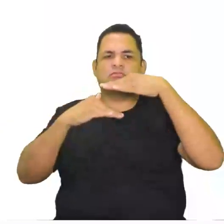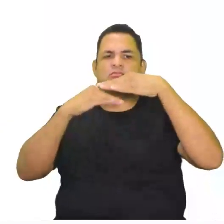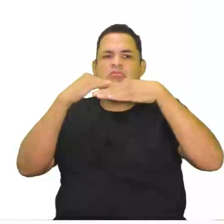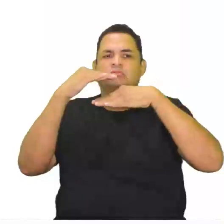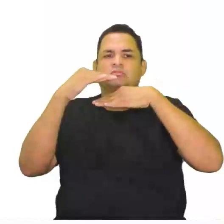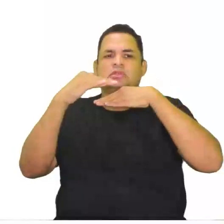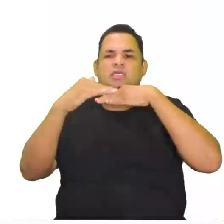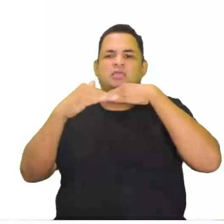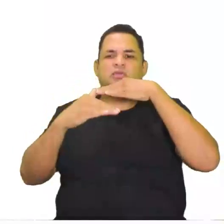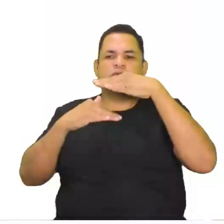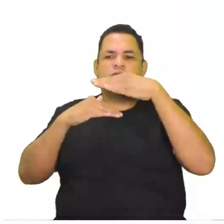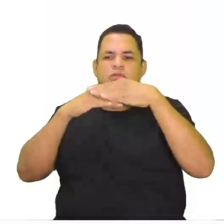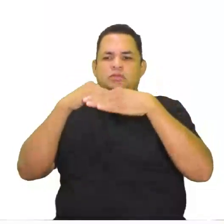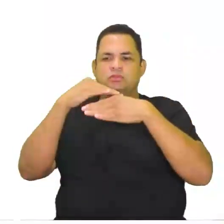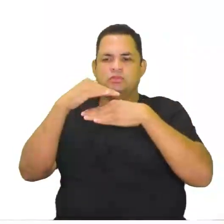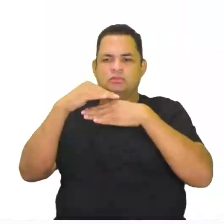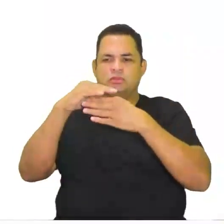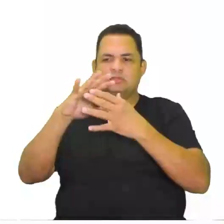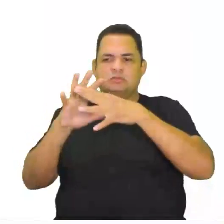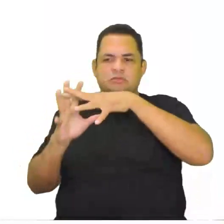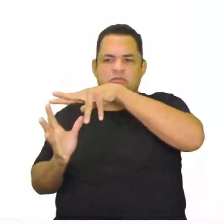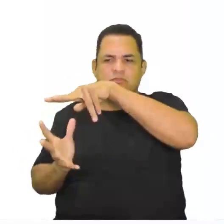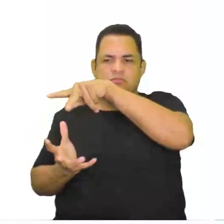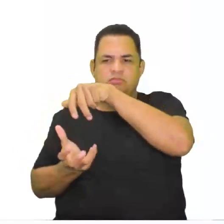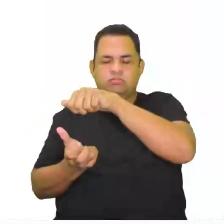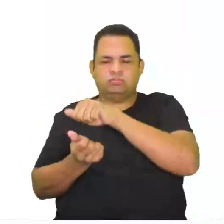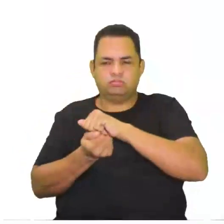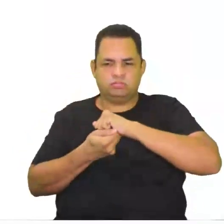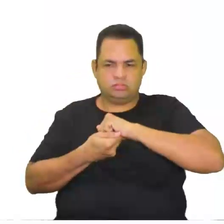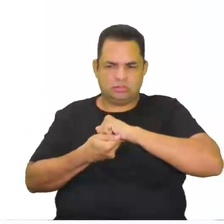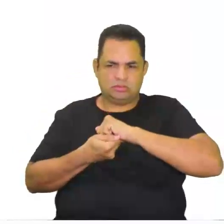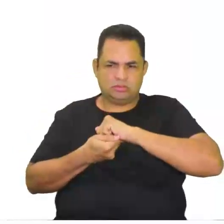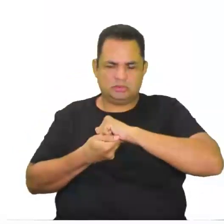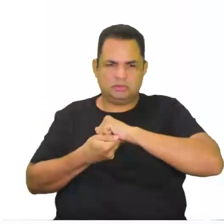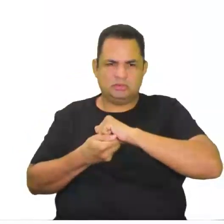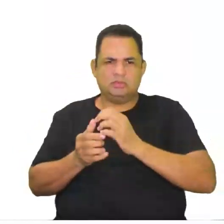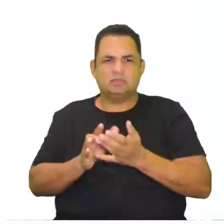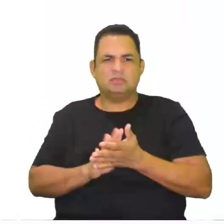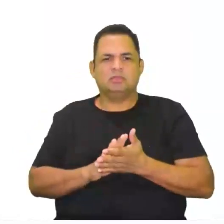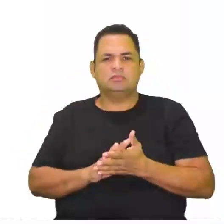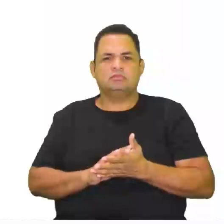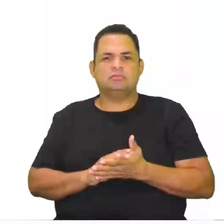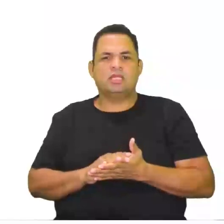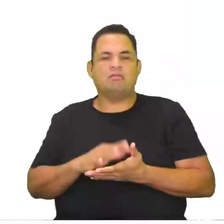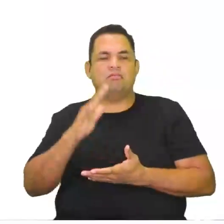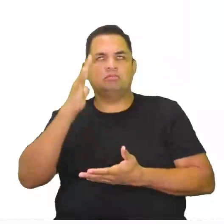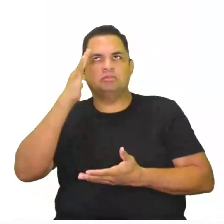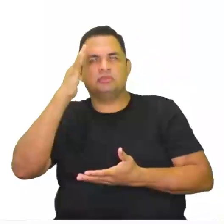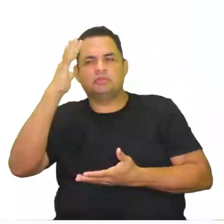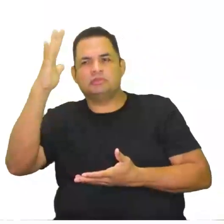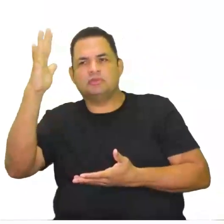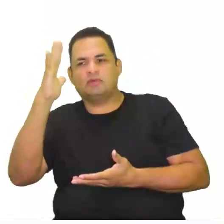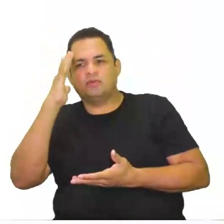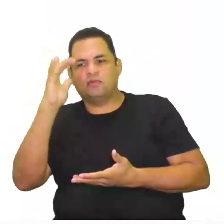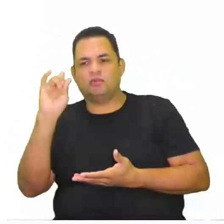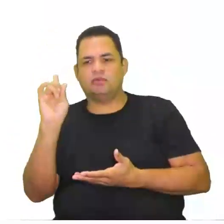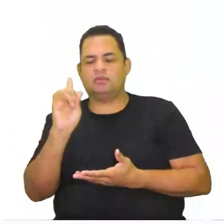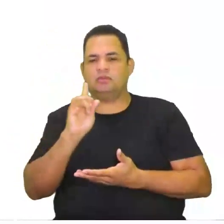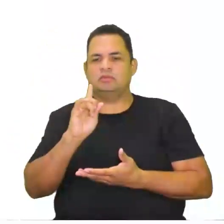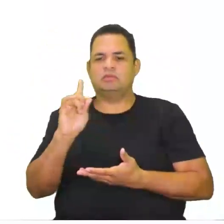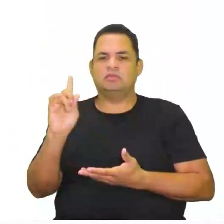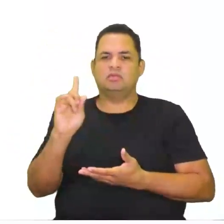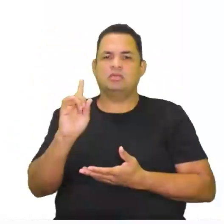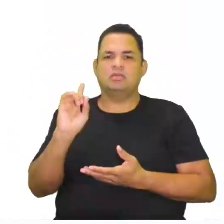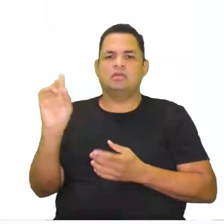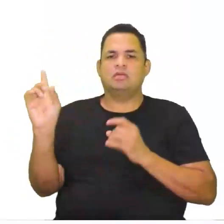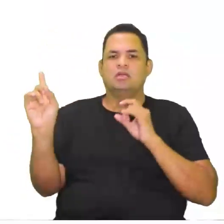desenvolvimento sustentável. Aí você pensa, professor, é uma utopia o desenvolvimento sustentável. Não, se